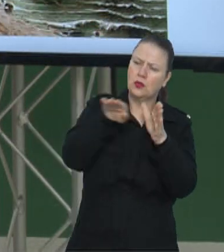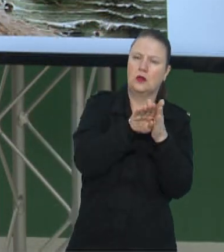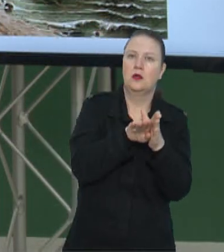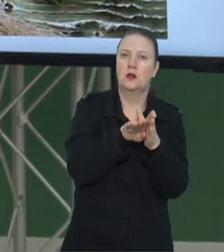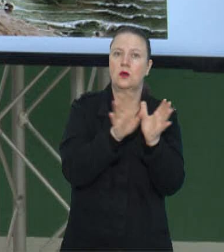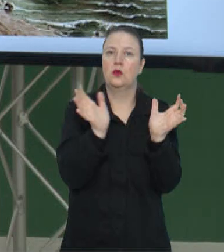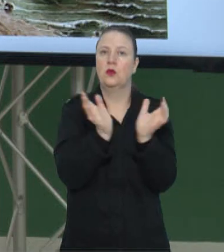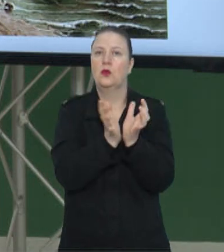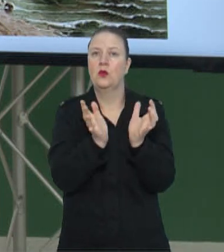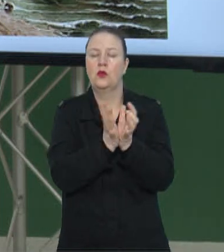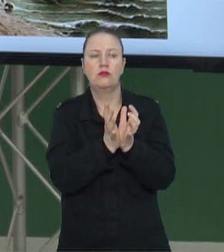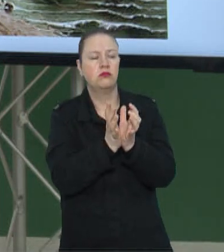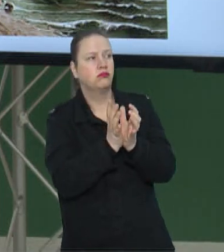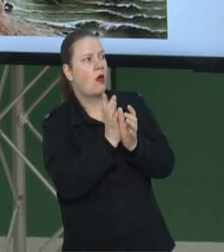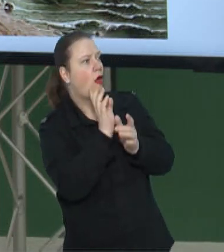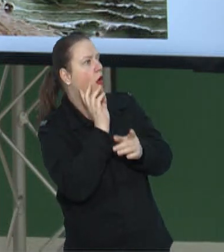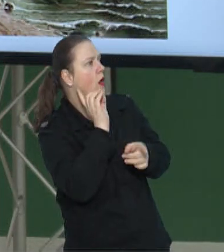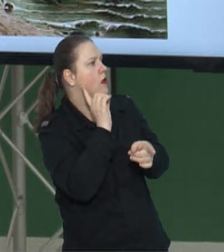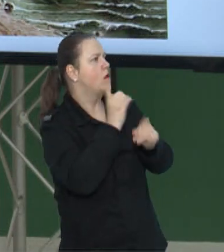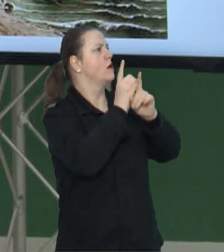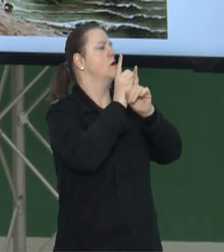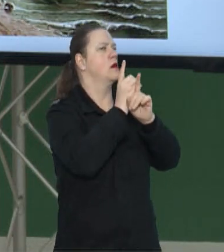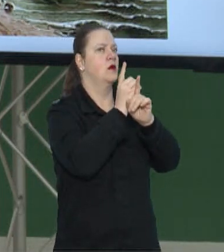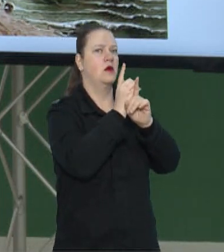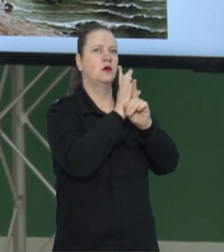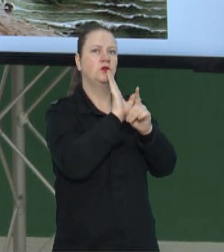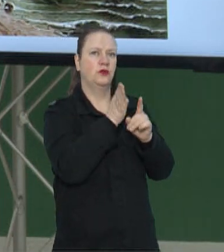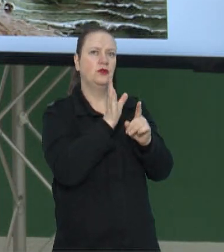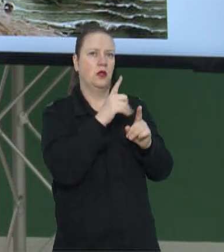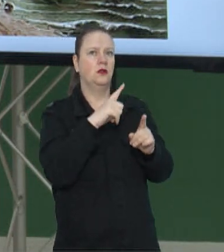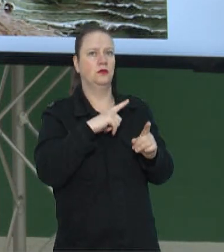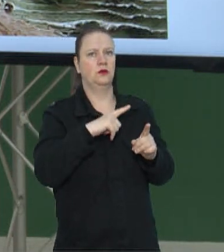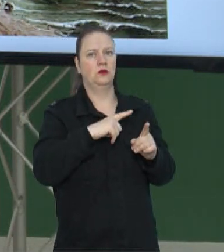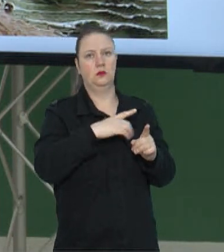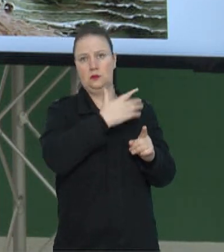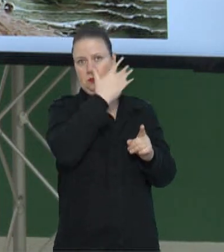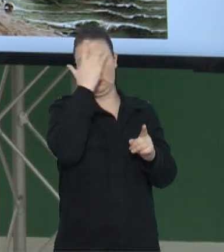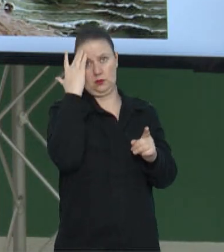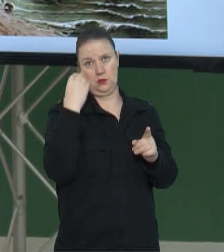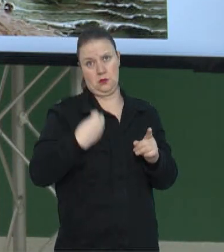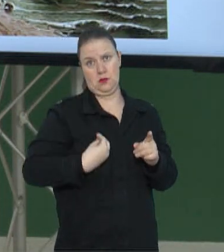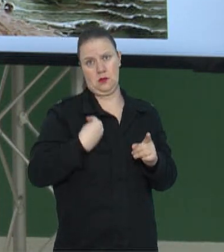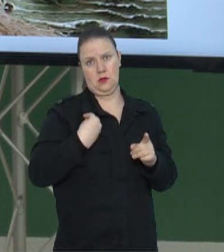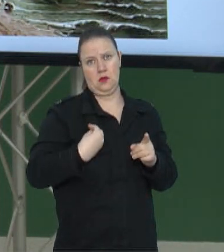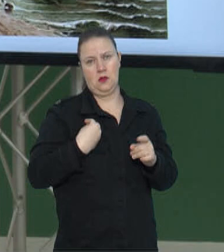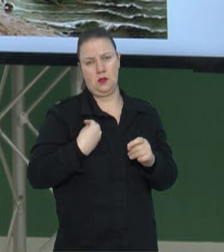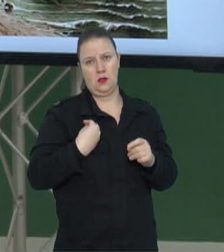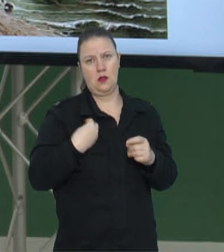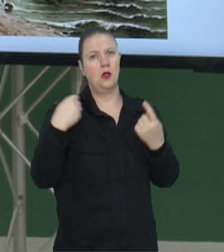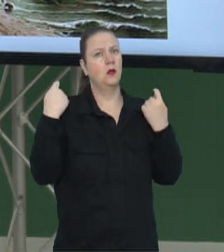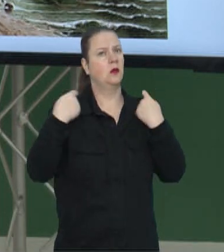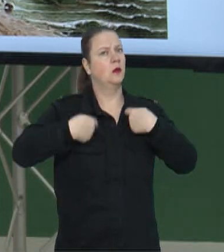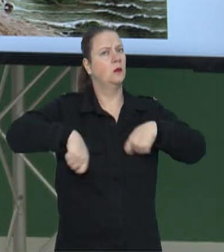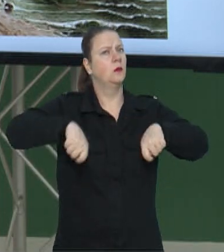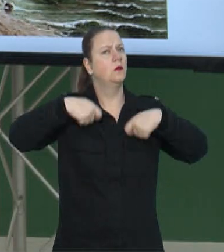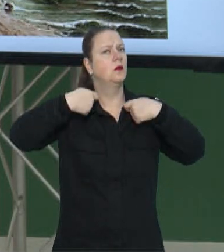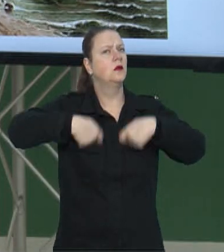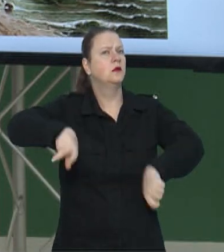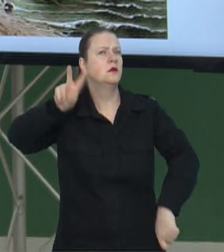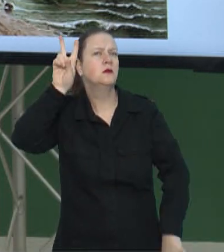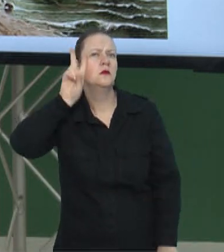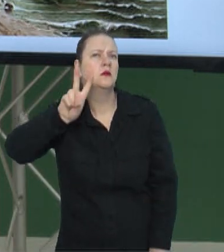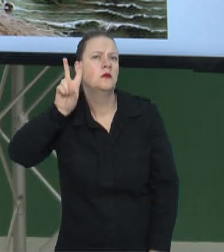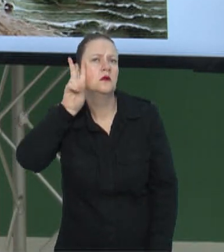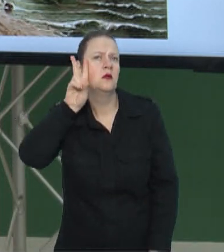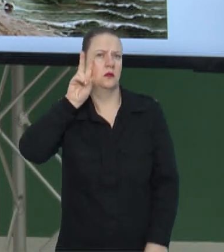em terras onde a gente já tinha habitantes. Não podemos esquecer, isso é um detalhe bem importante.